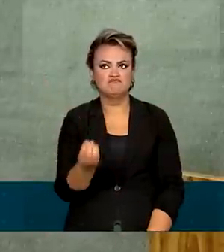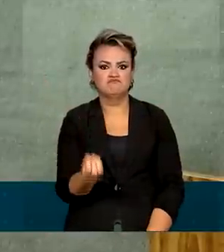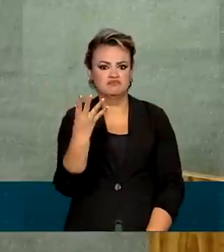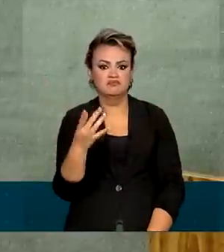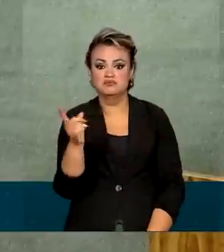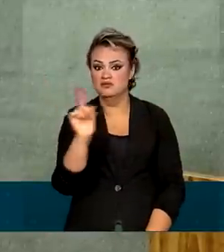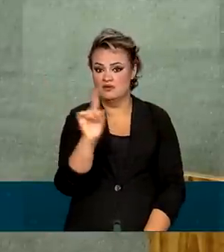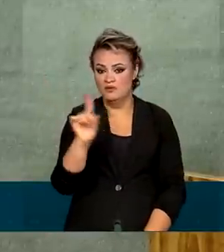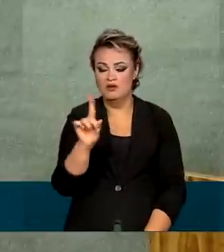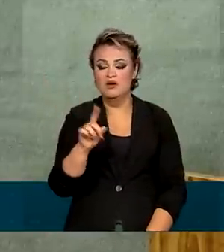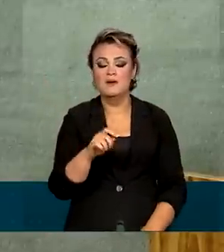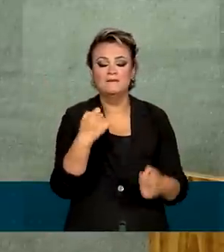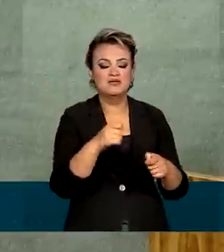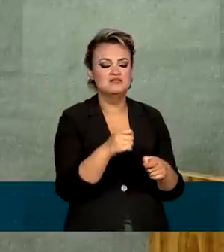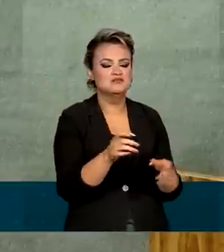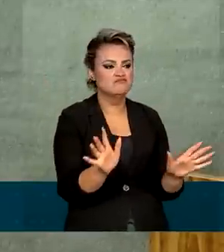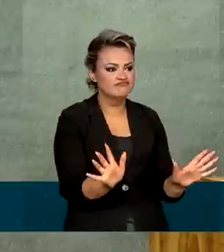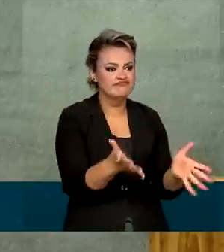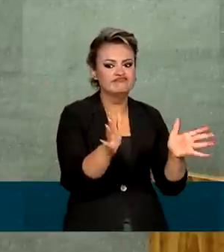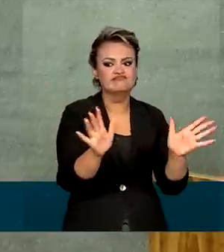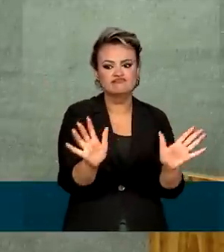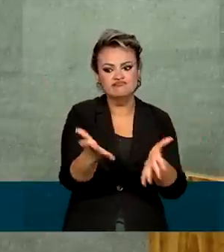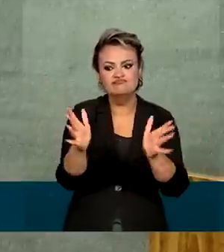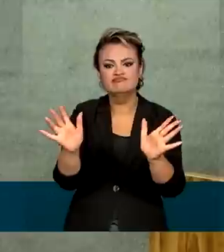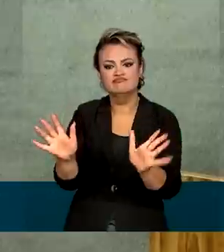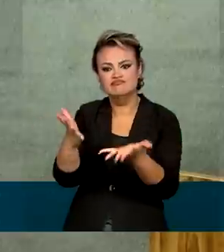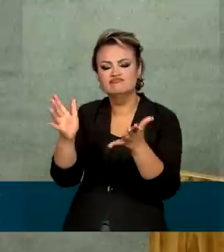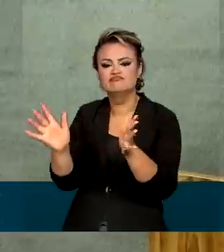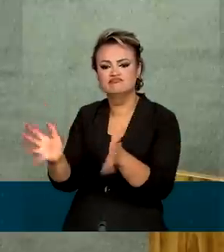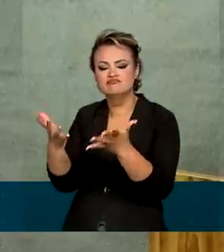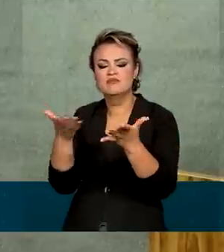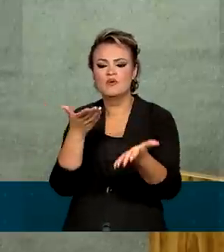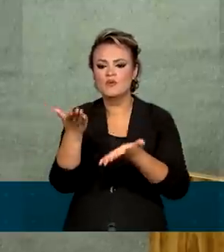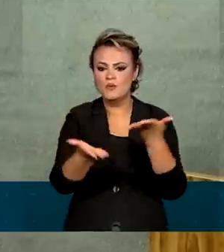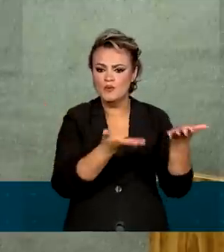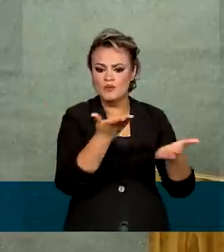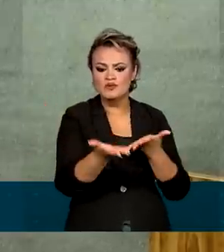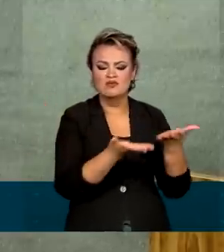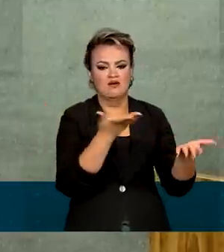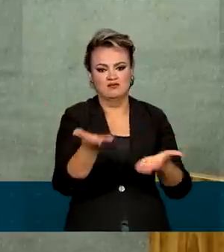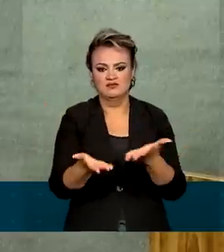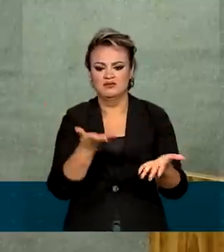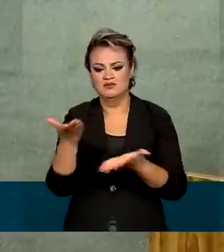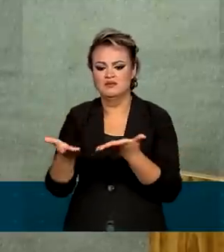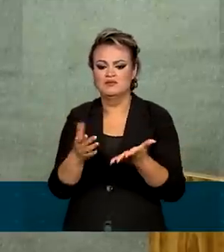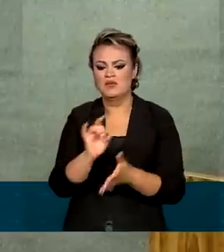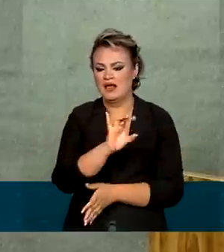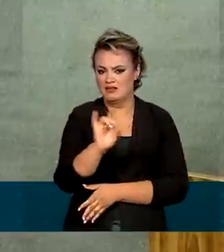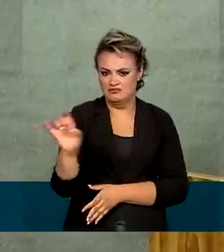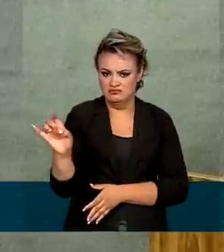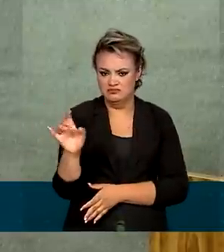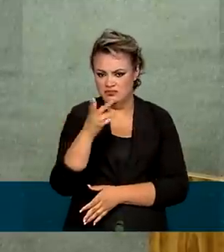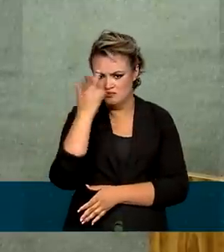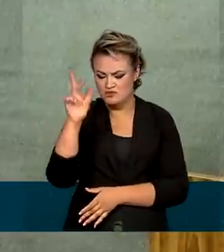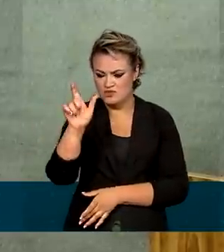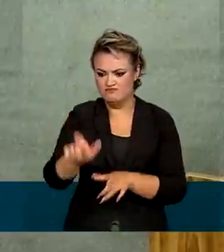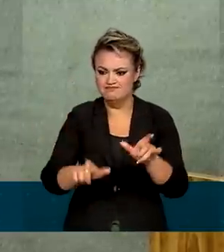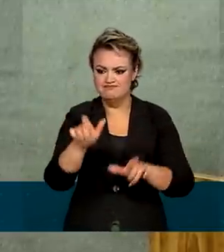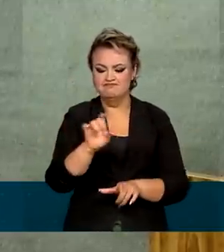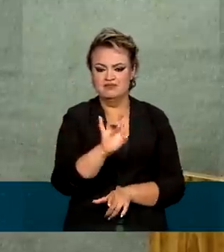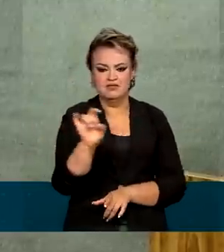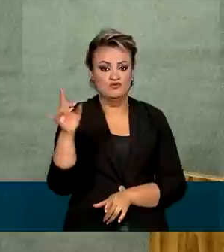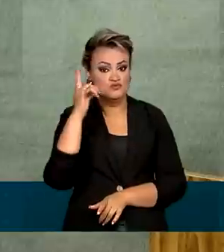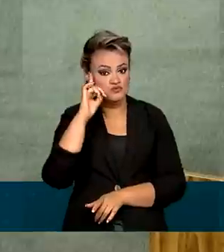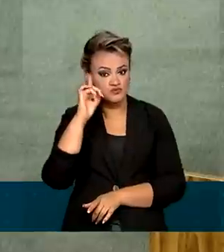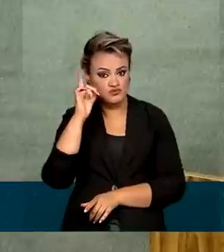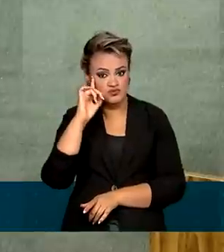ela precisa ser semeada cultivada cuidado com muito carinho por cada um e a cada dia